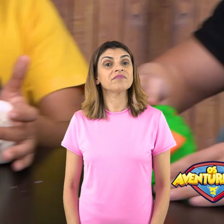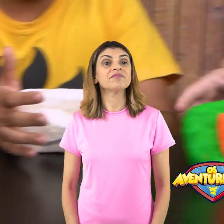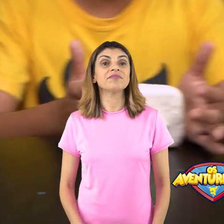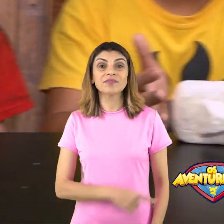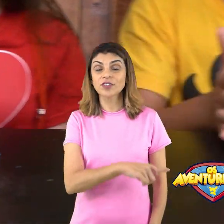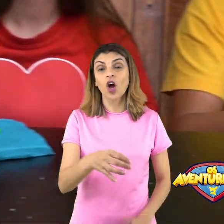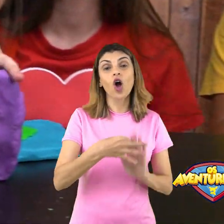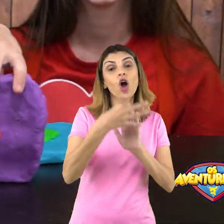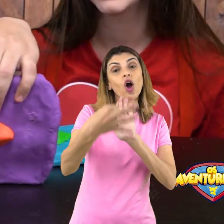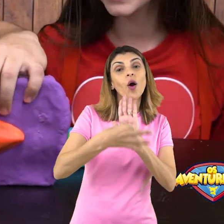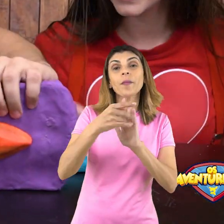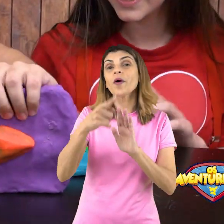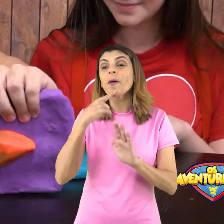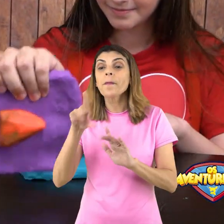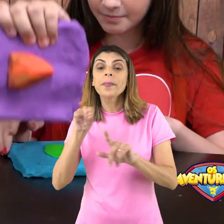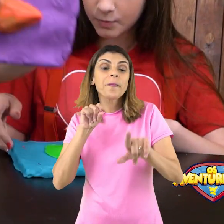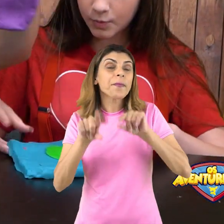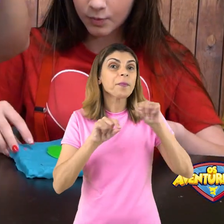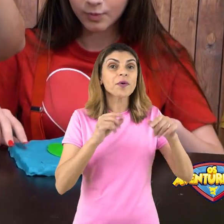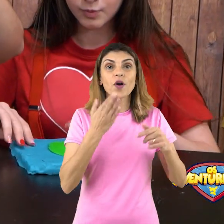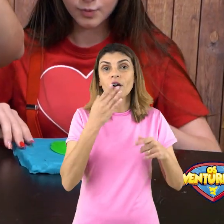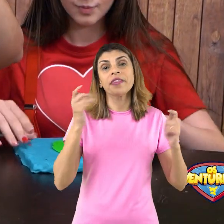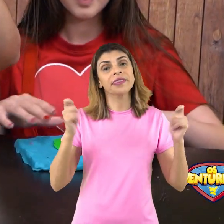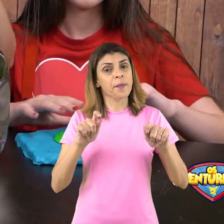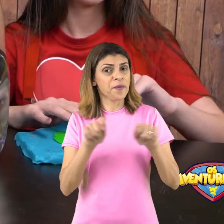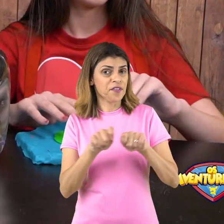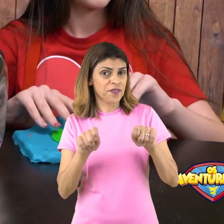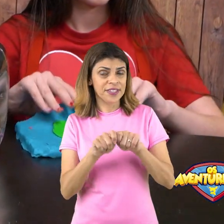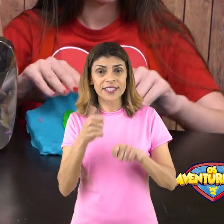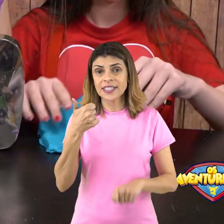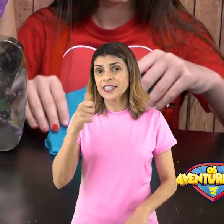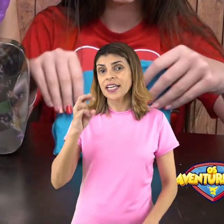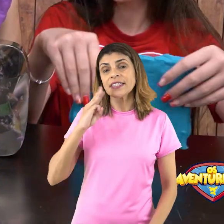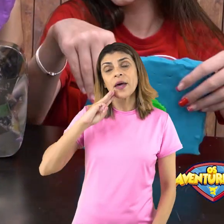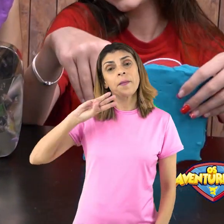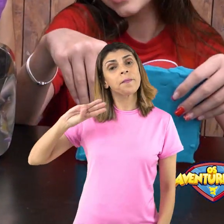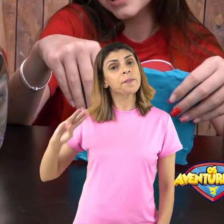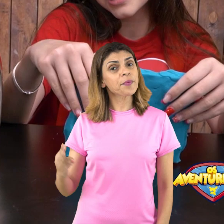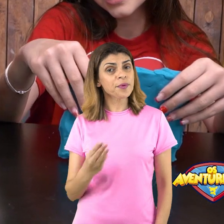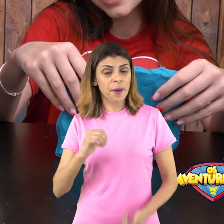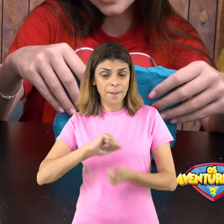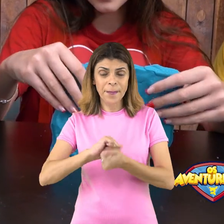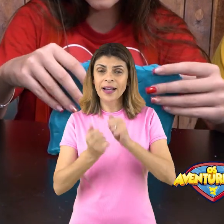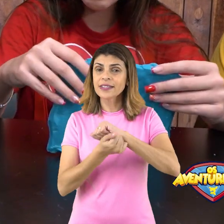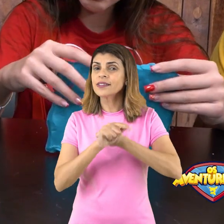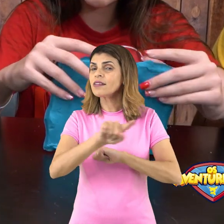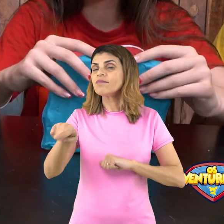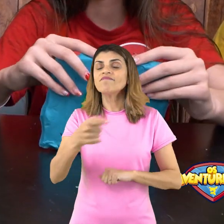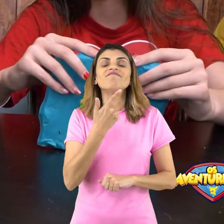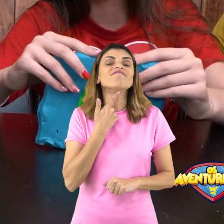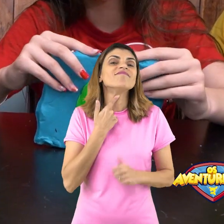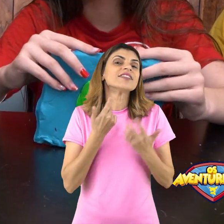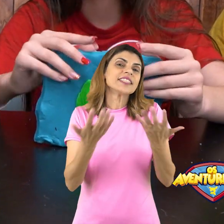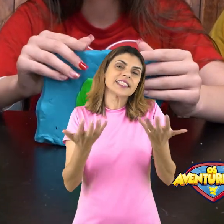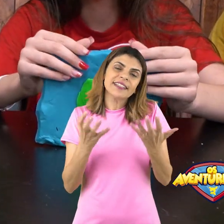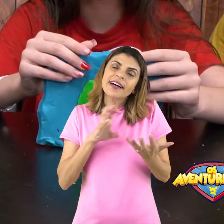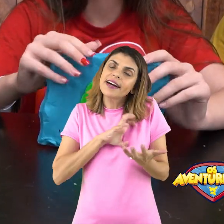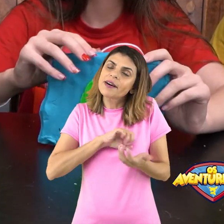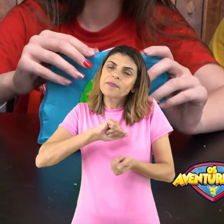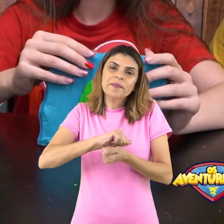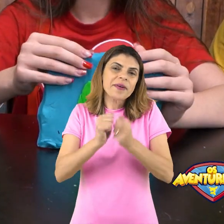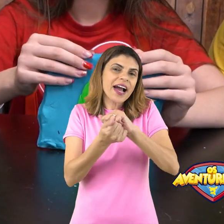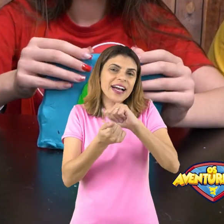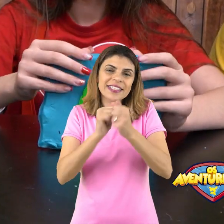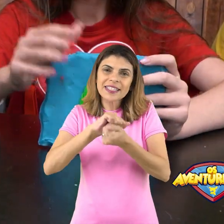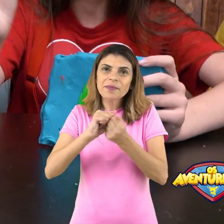já comenta aí qual que você preferiu. Você viu que dá pra fazer uma placa de 10 milhões. Na verdade, com massinha dá pra fazer o que você quiser. A gente ama a massinha, porque